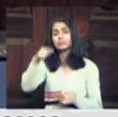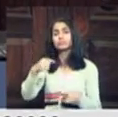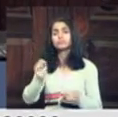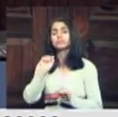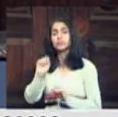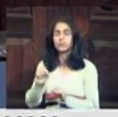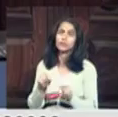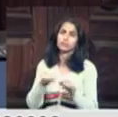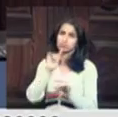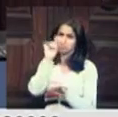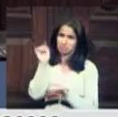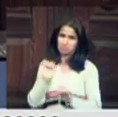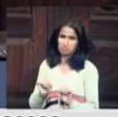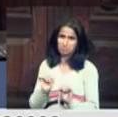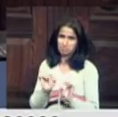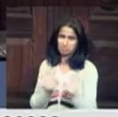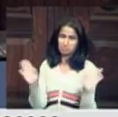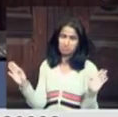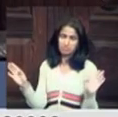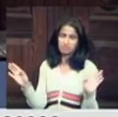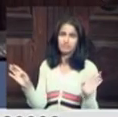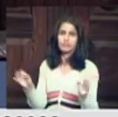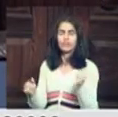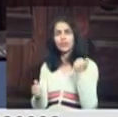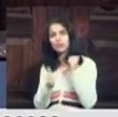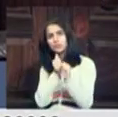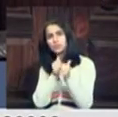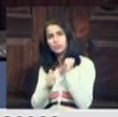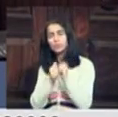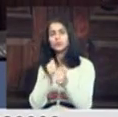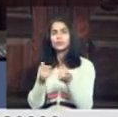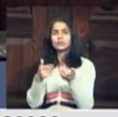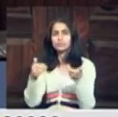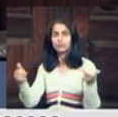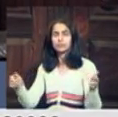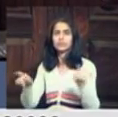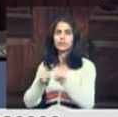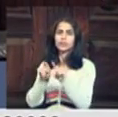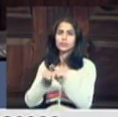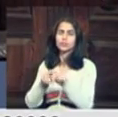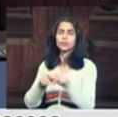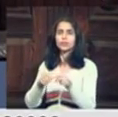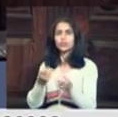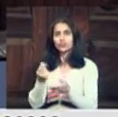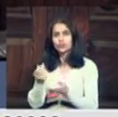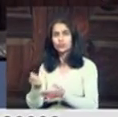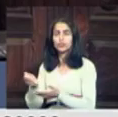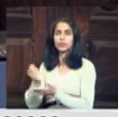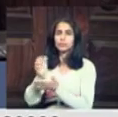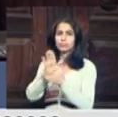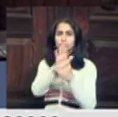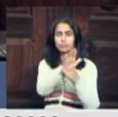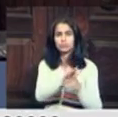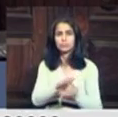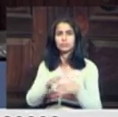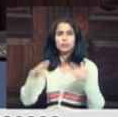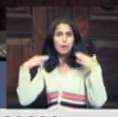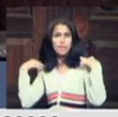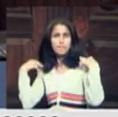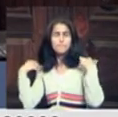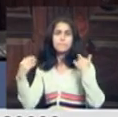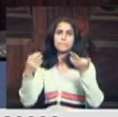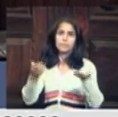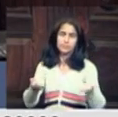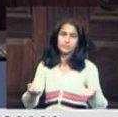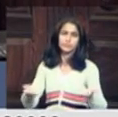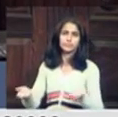diz respeito ao legado esportivo, mas também investimentos na área de turismo de Tiaju, como, por exemplo, no aumento da capacidade hoteleira